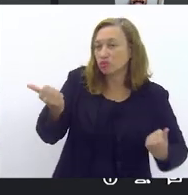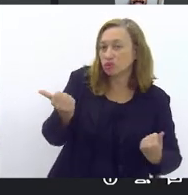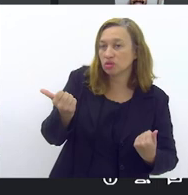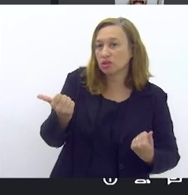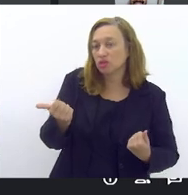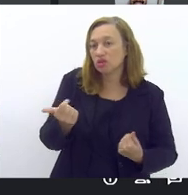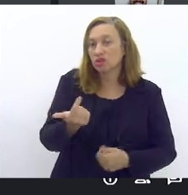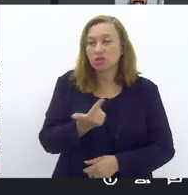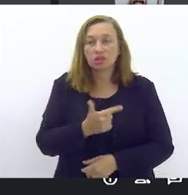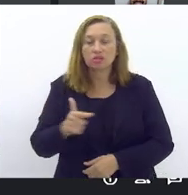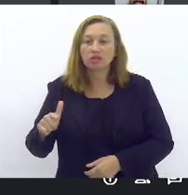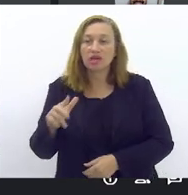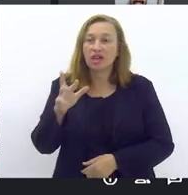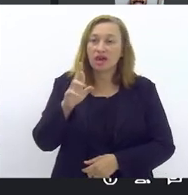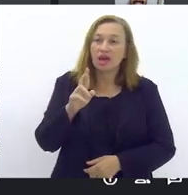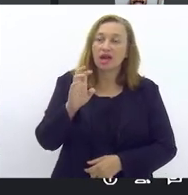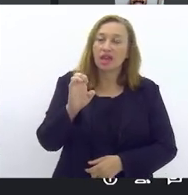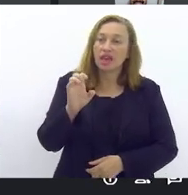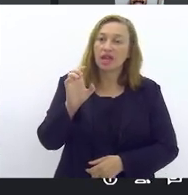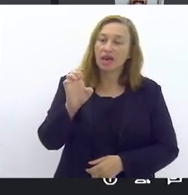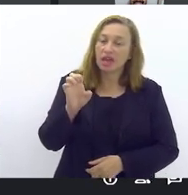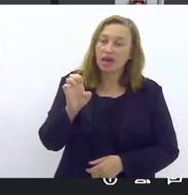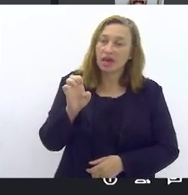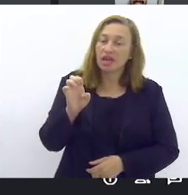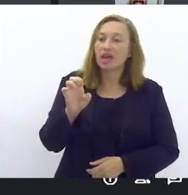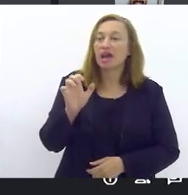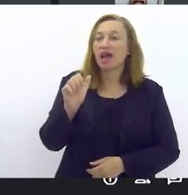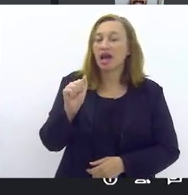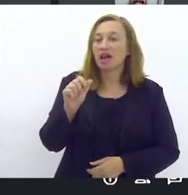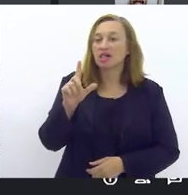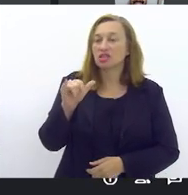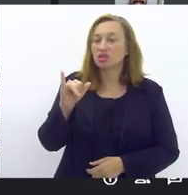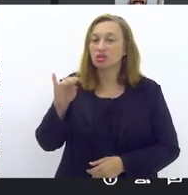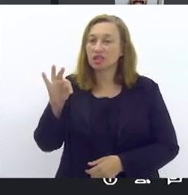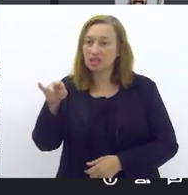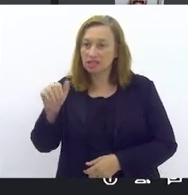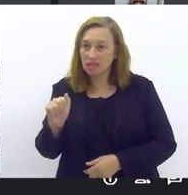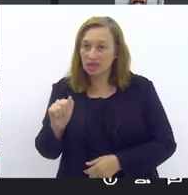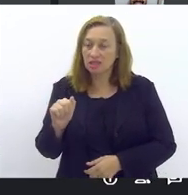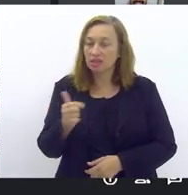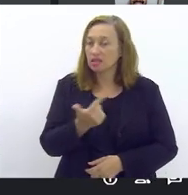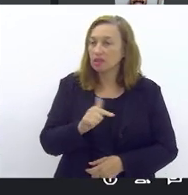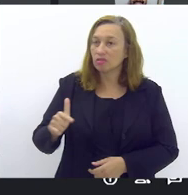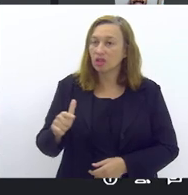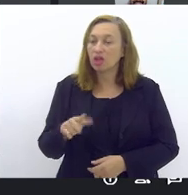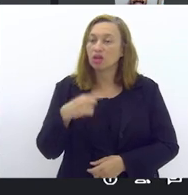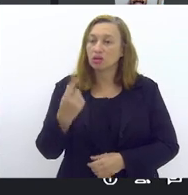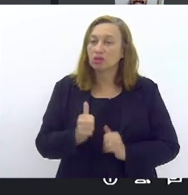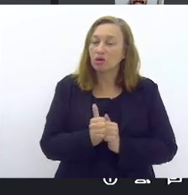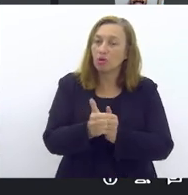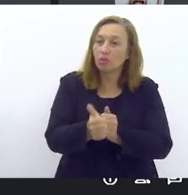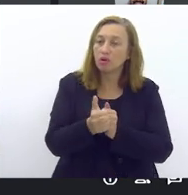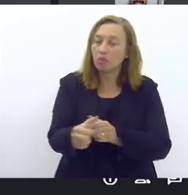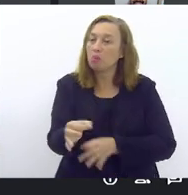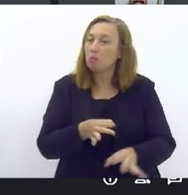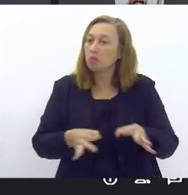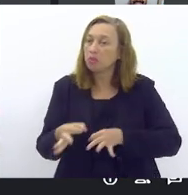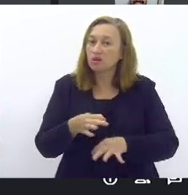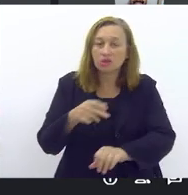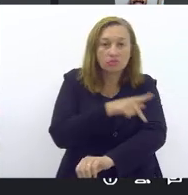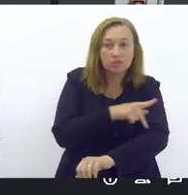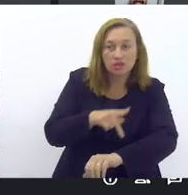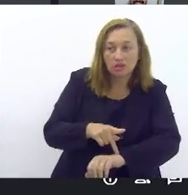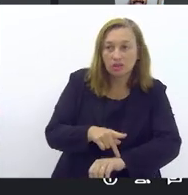tem recreacionista, porque nós fazemos um trabalho pedagógico, acompanhamos o planejamento pedagógico